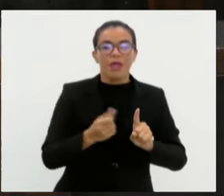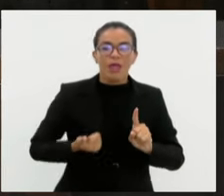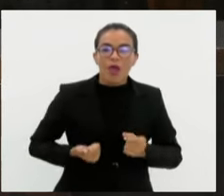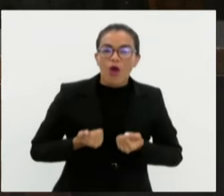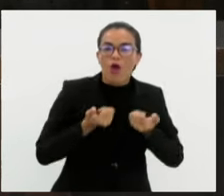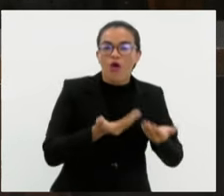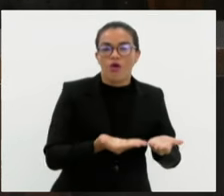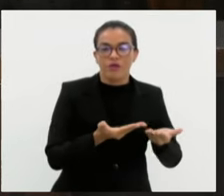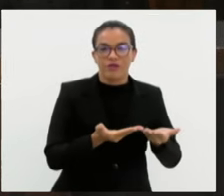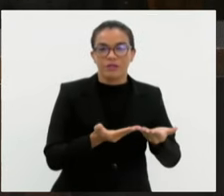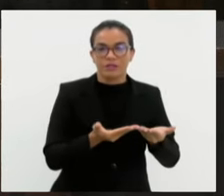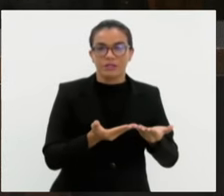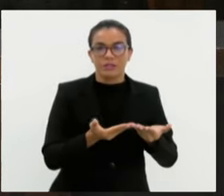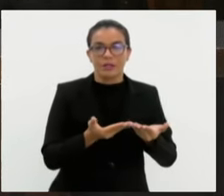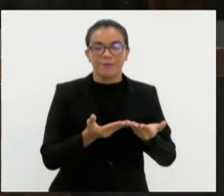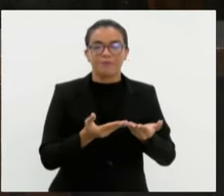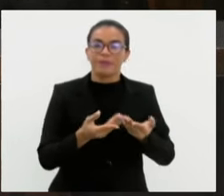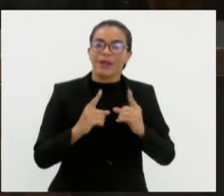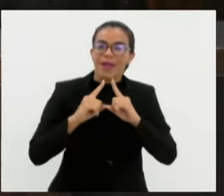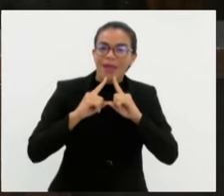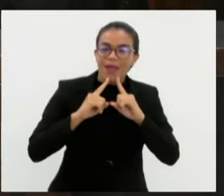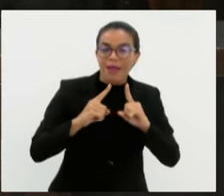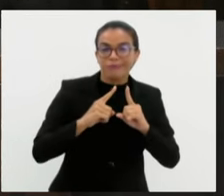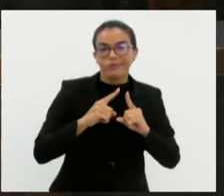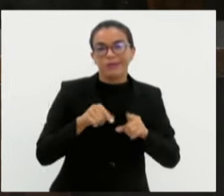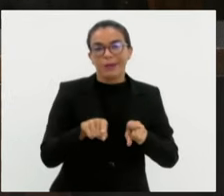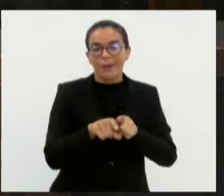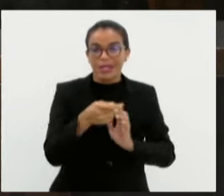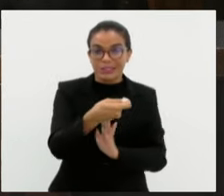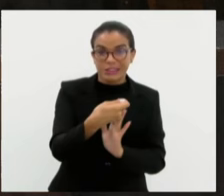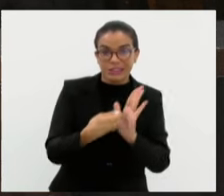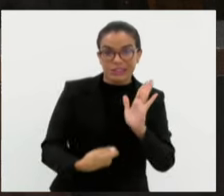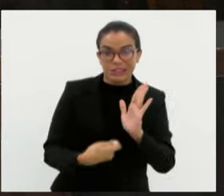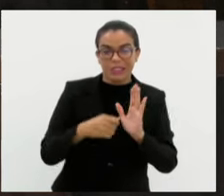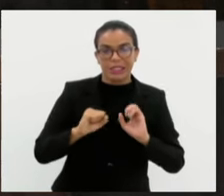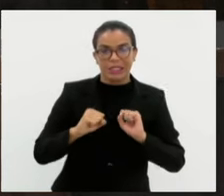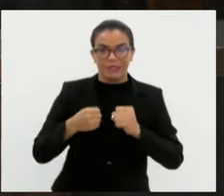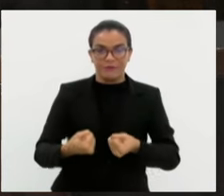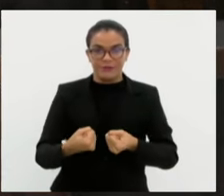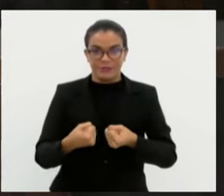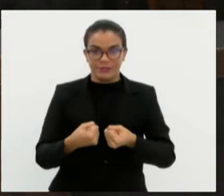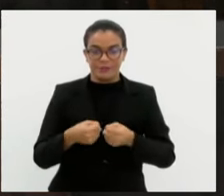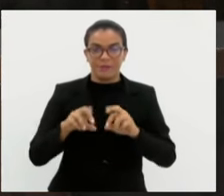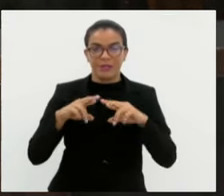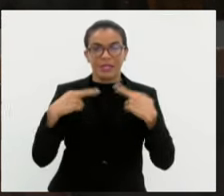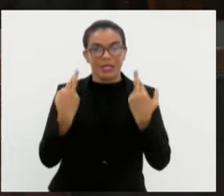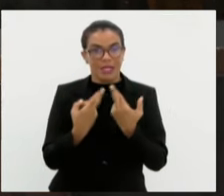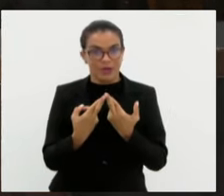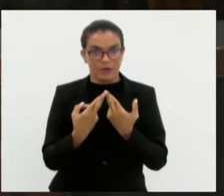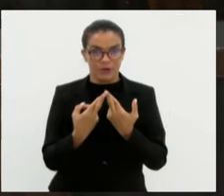oferecimento de alegações orais ou escritas na reunião